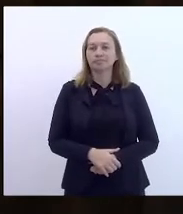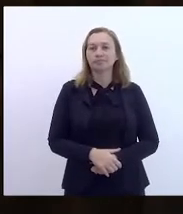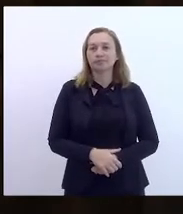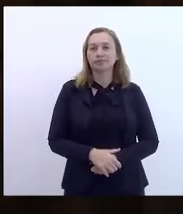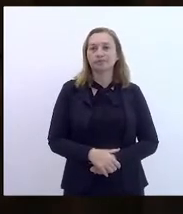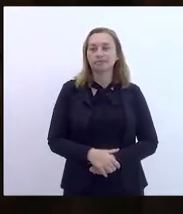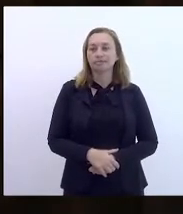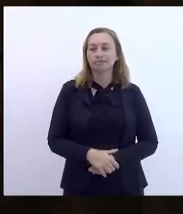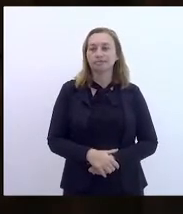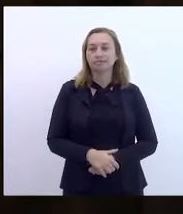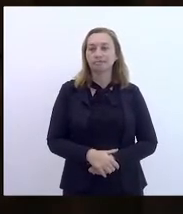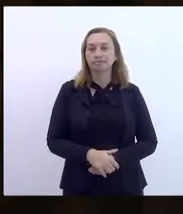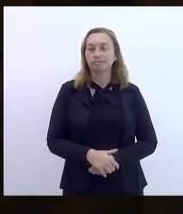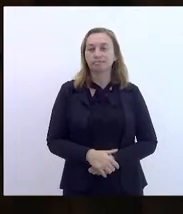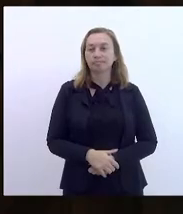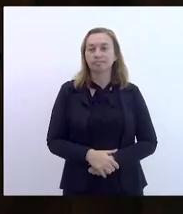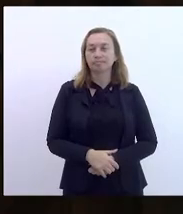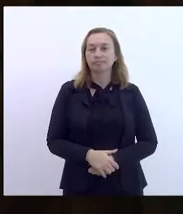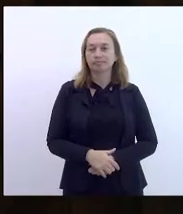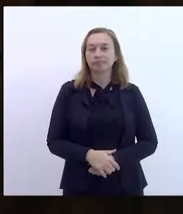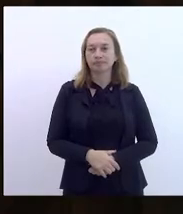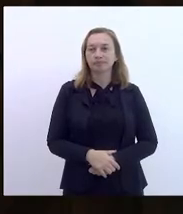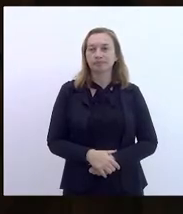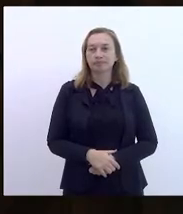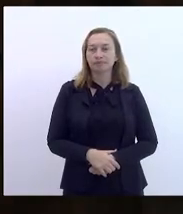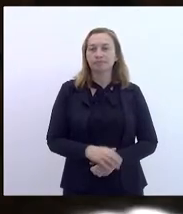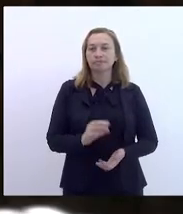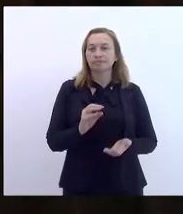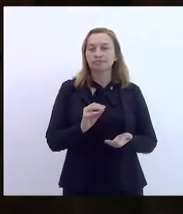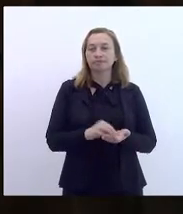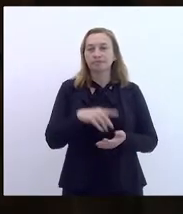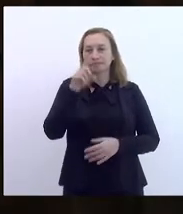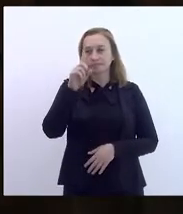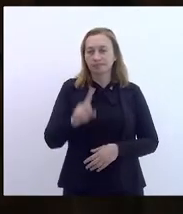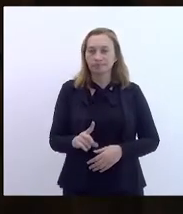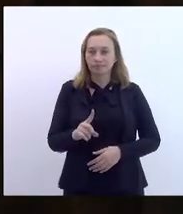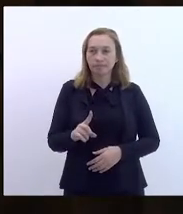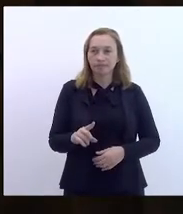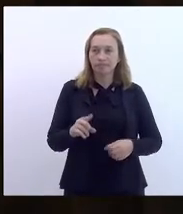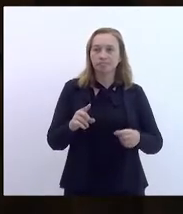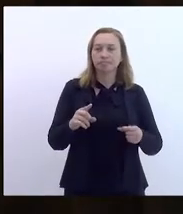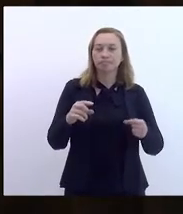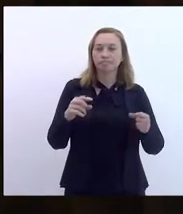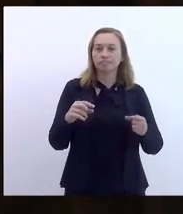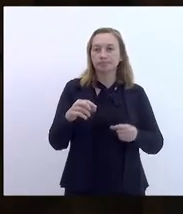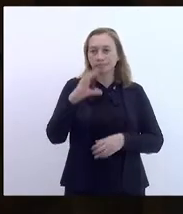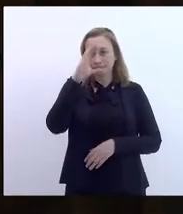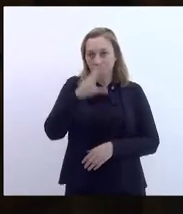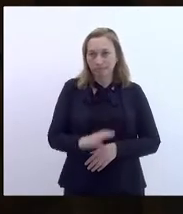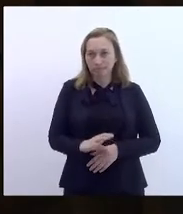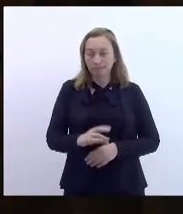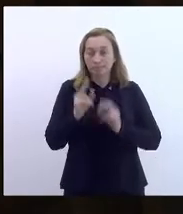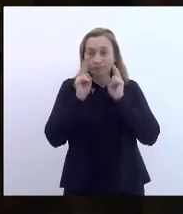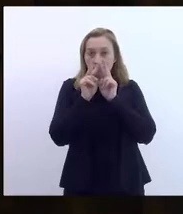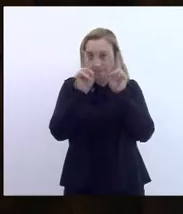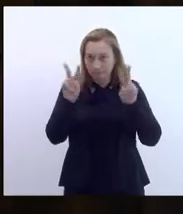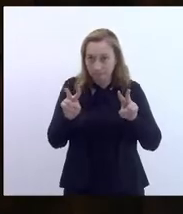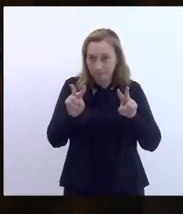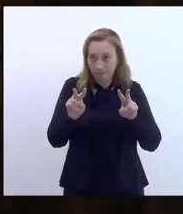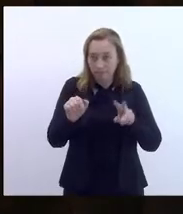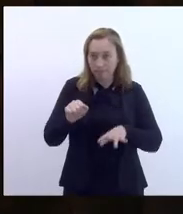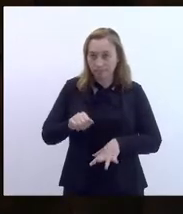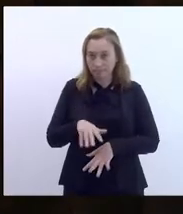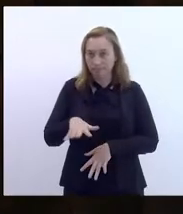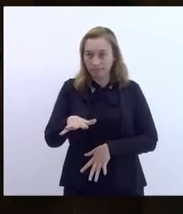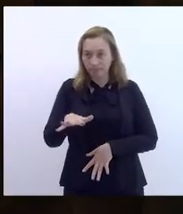quebrar é por aí a falta de direitos e cidadania o pênis olhares das